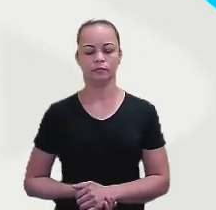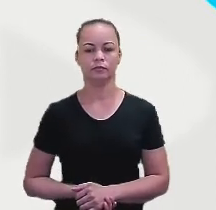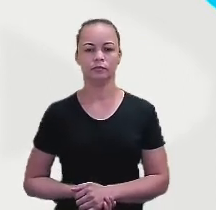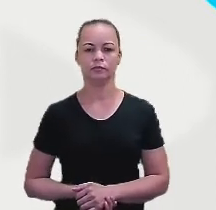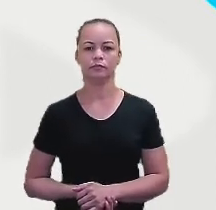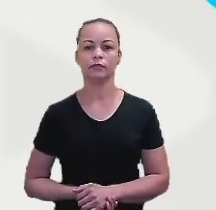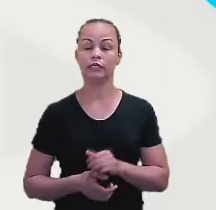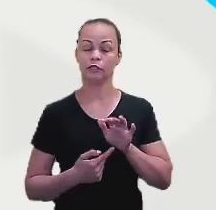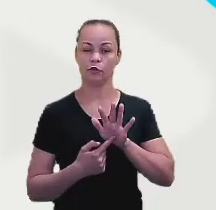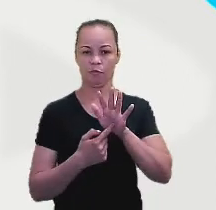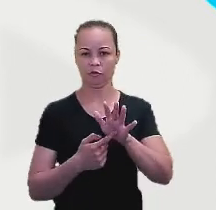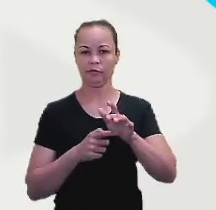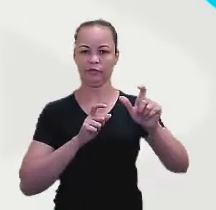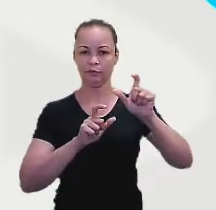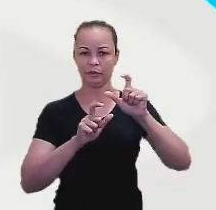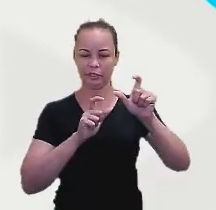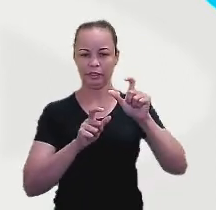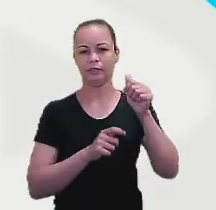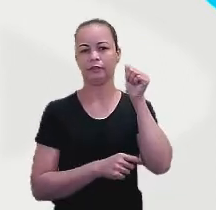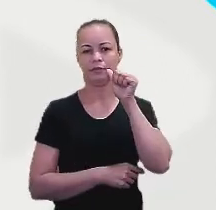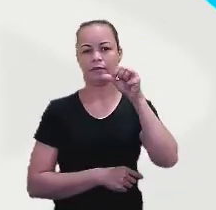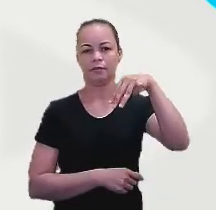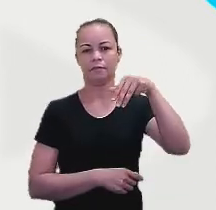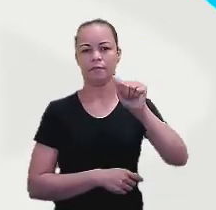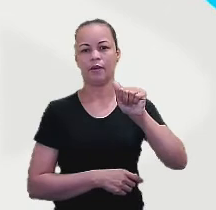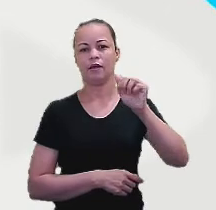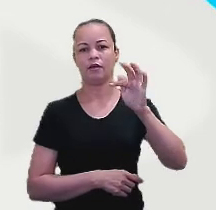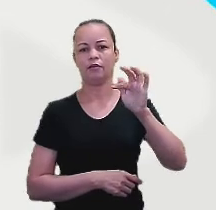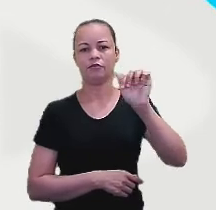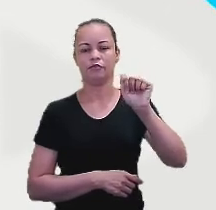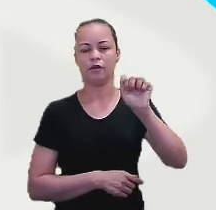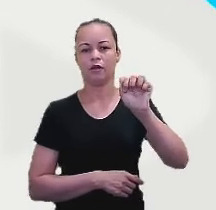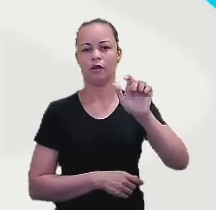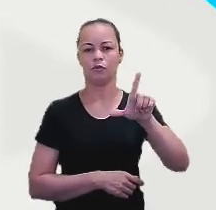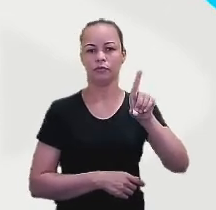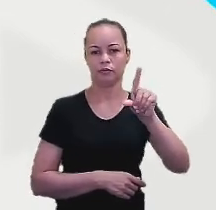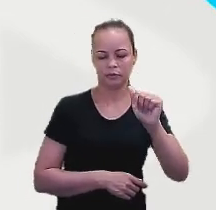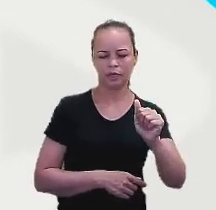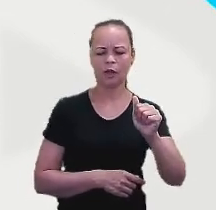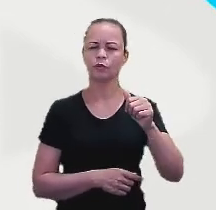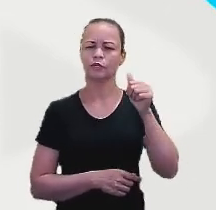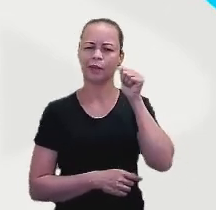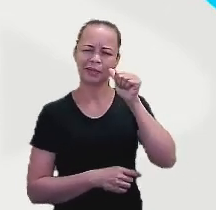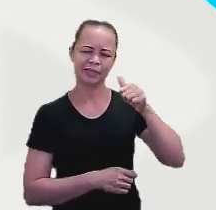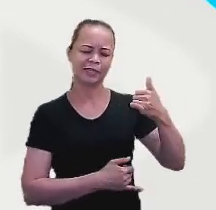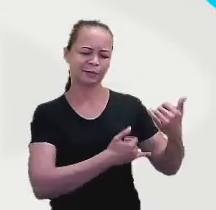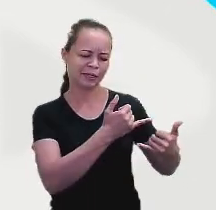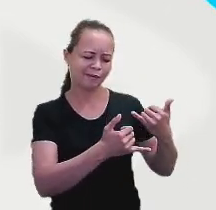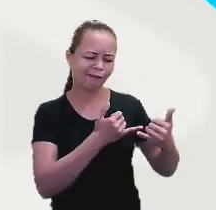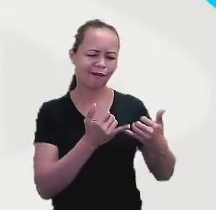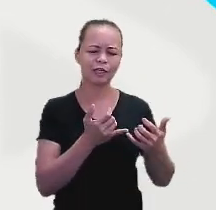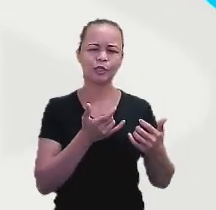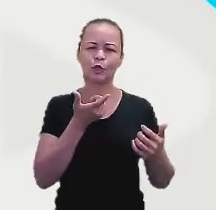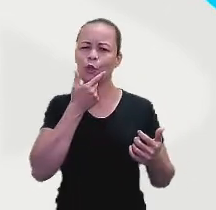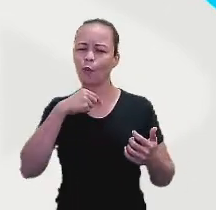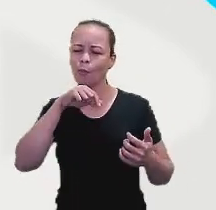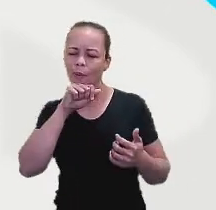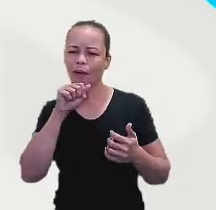Então, eu trouxe aqui uma tirinha de Mafalda, onde ela está lá brincando e o pai dela chega na estante e